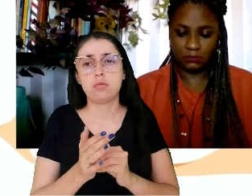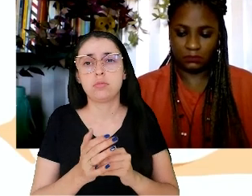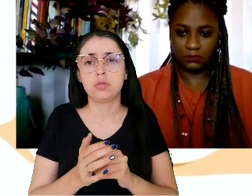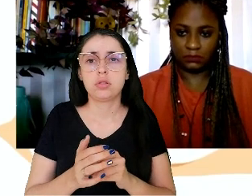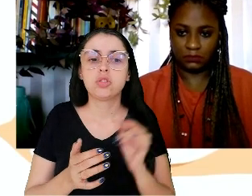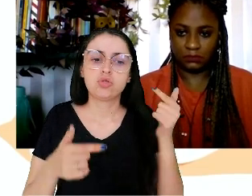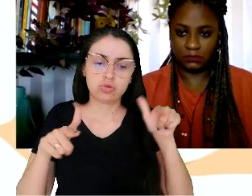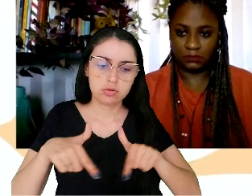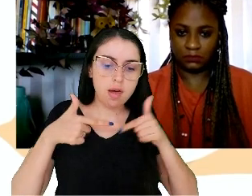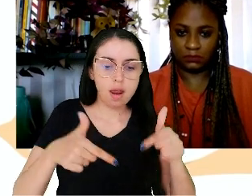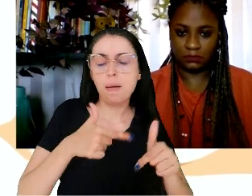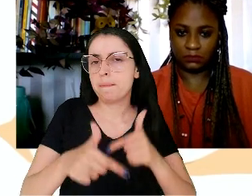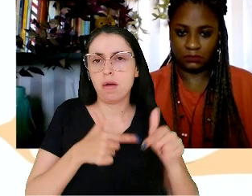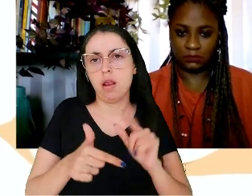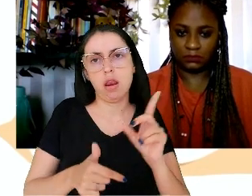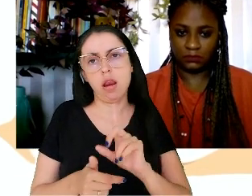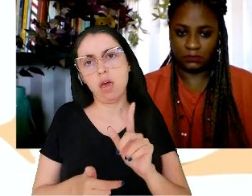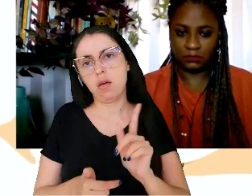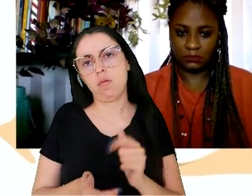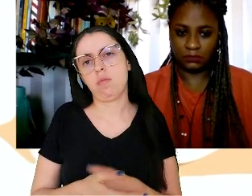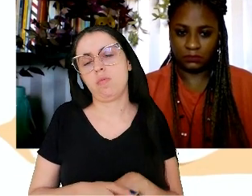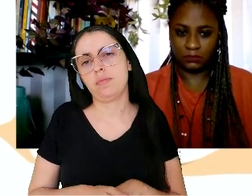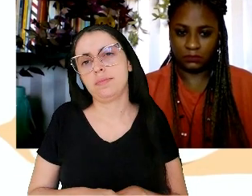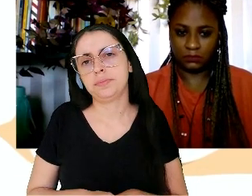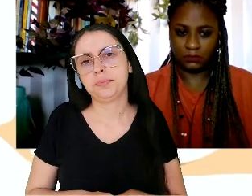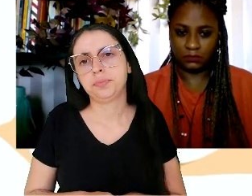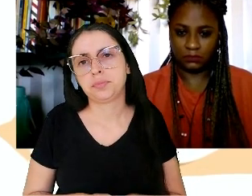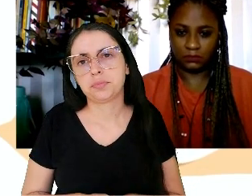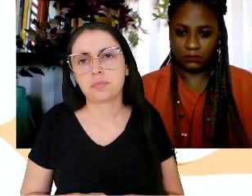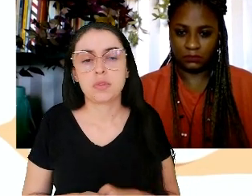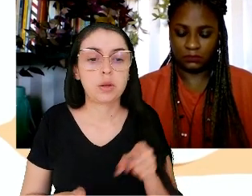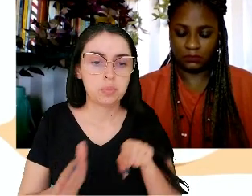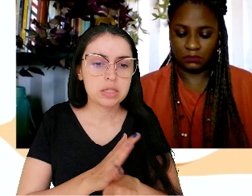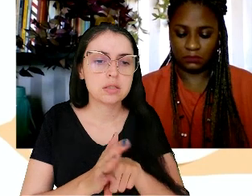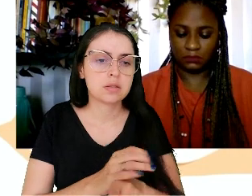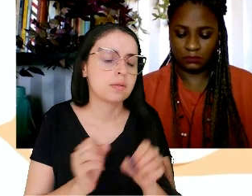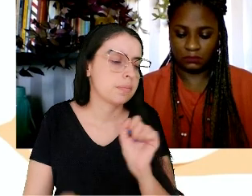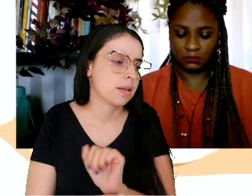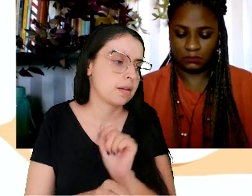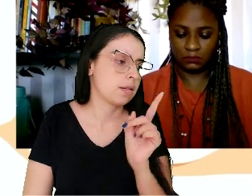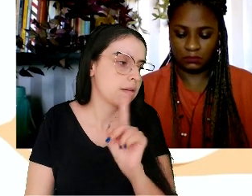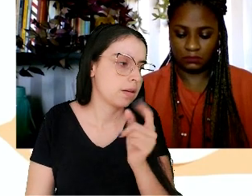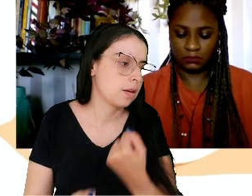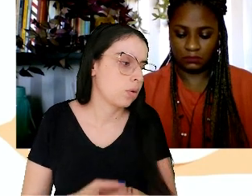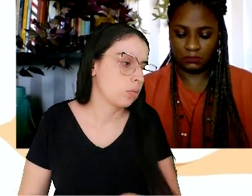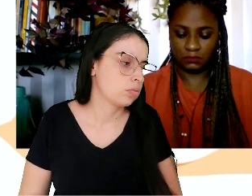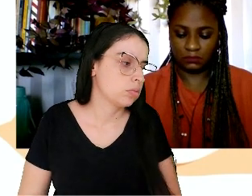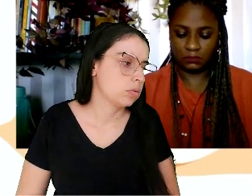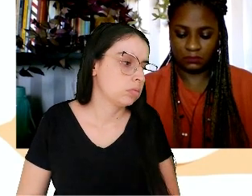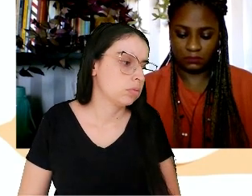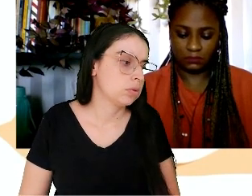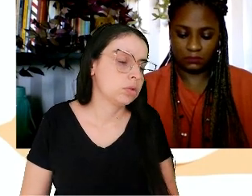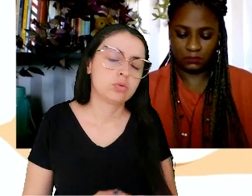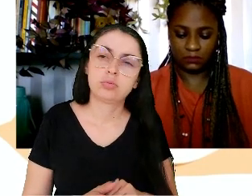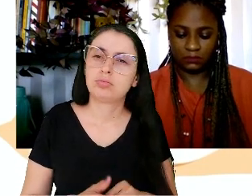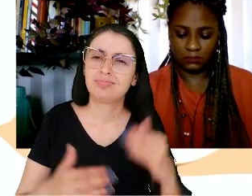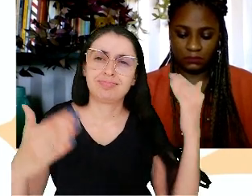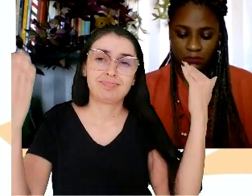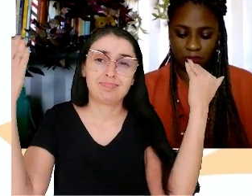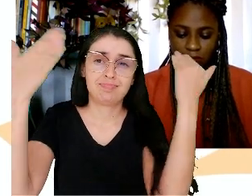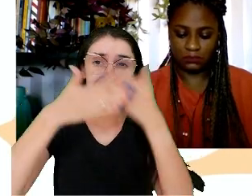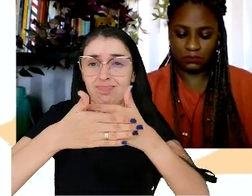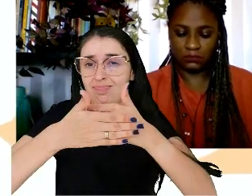de dedicação, por falta de incentivo, porque minha pesquisa ficou parada, não, porque eu tive uma